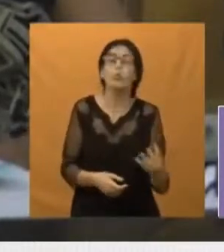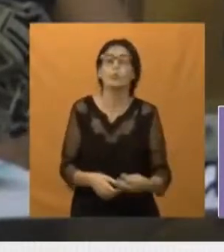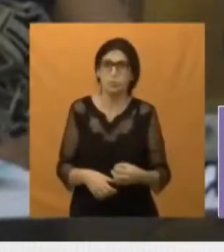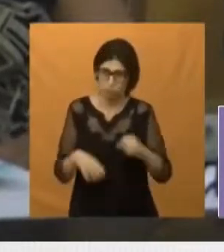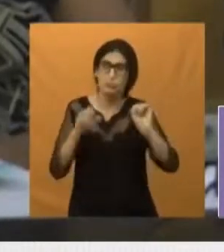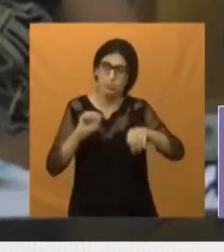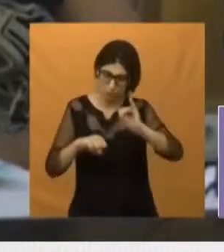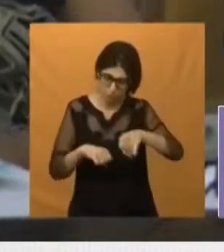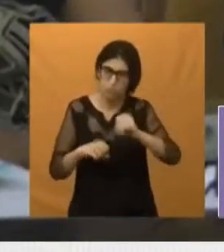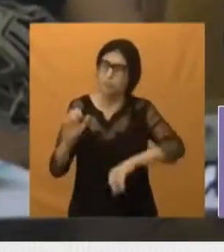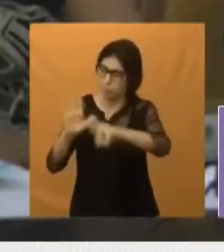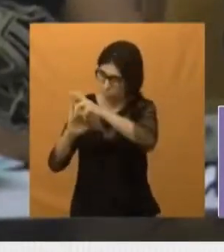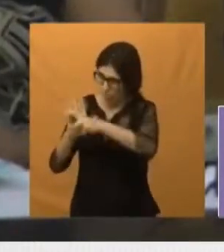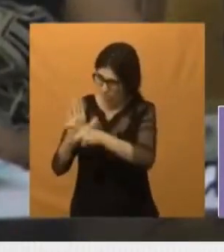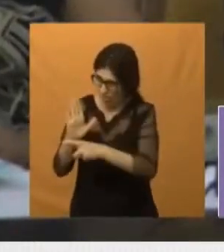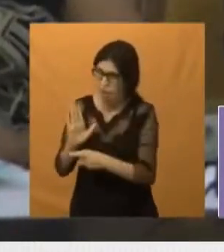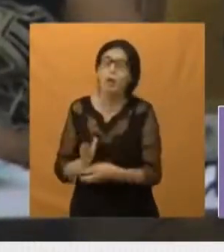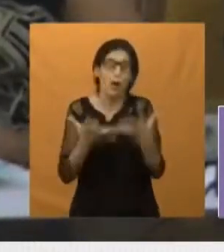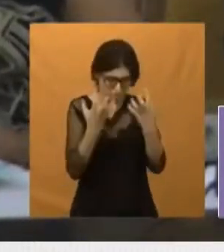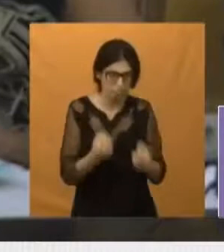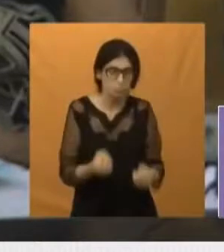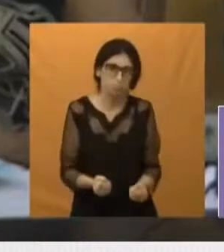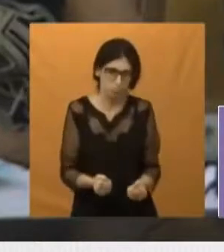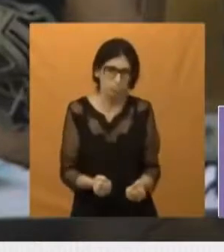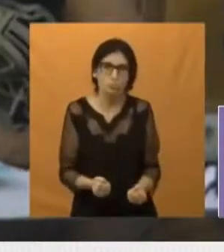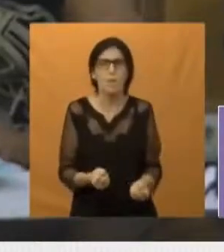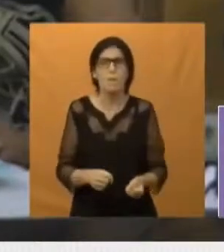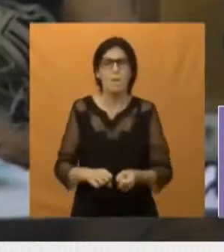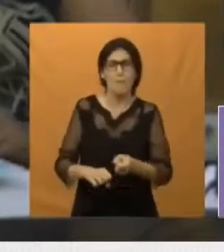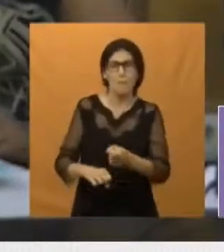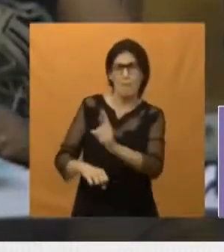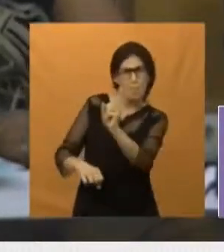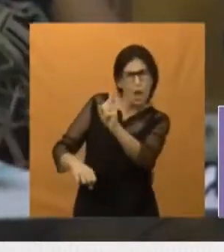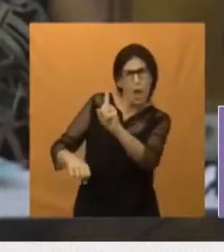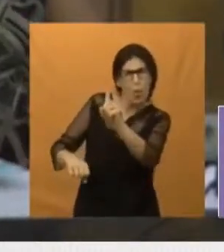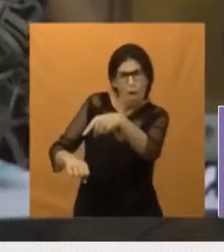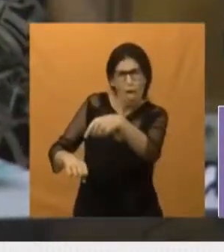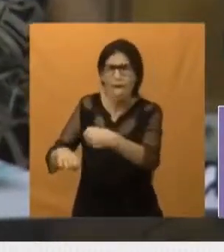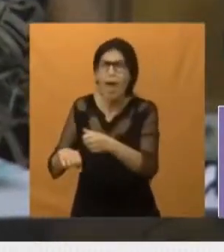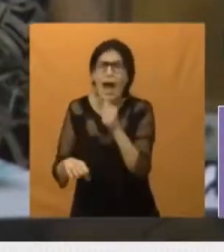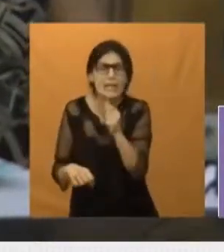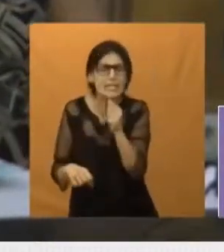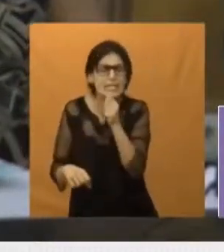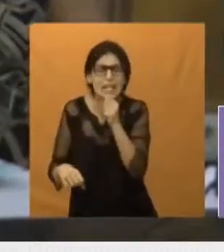pelas doulas. Não existe, não é uma profissão ou uma função que tenha